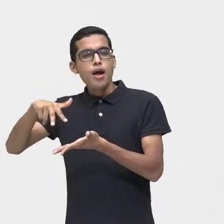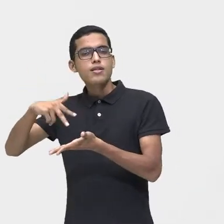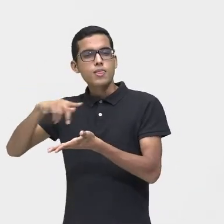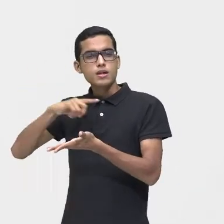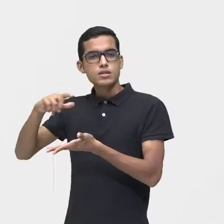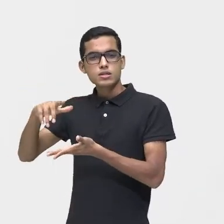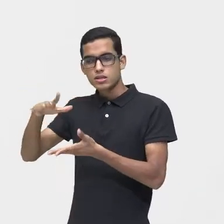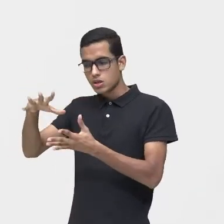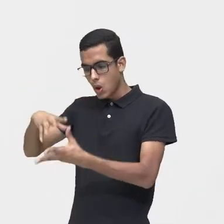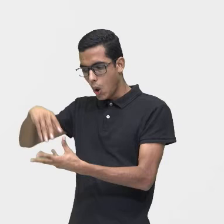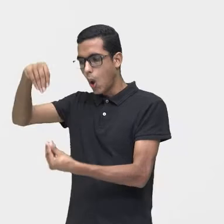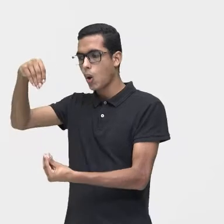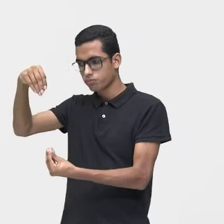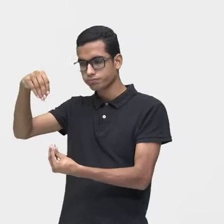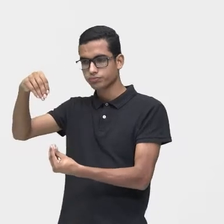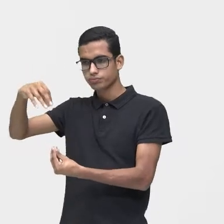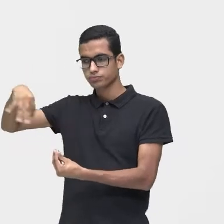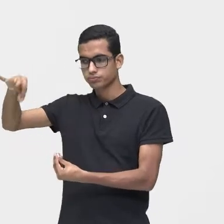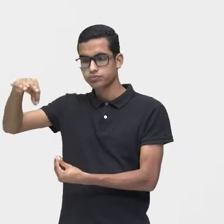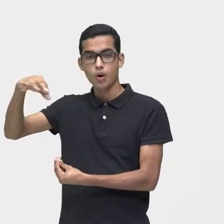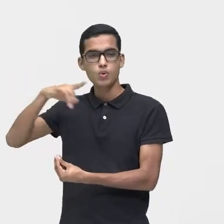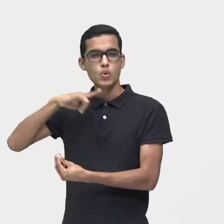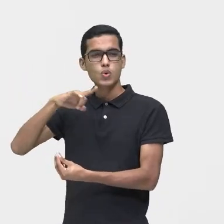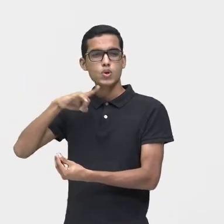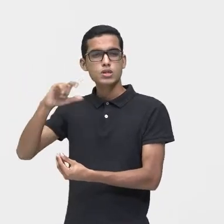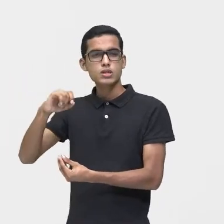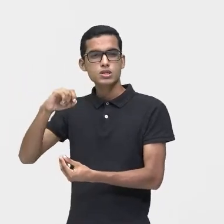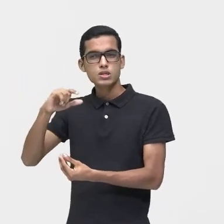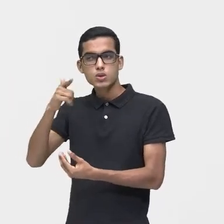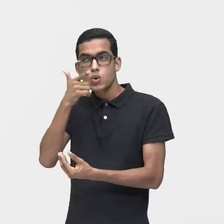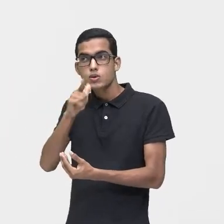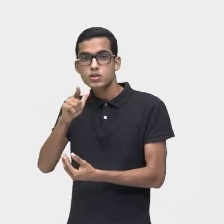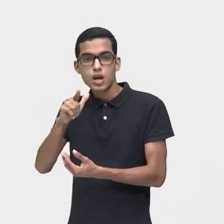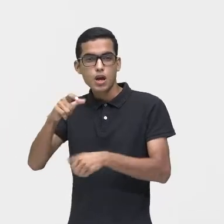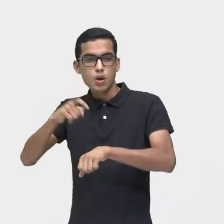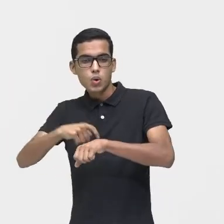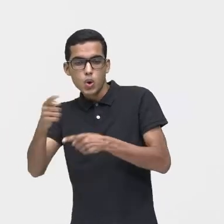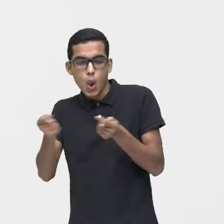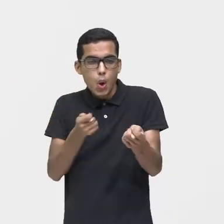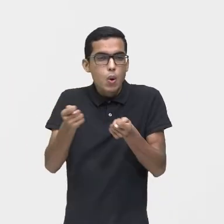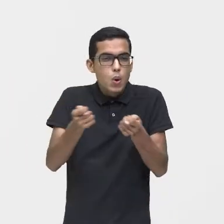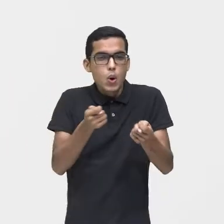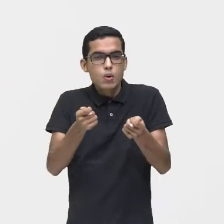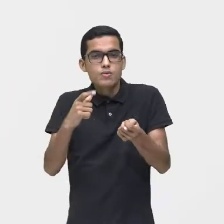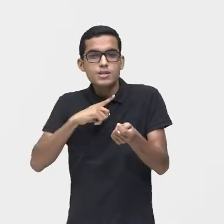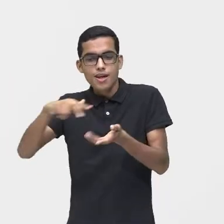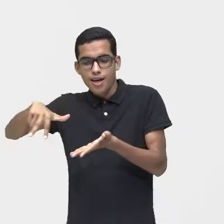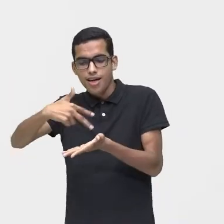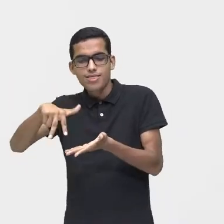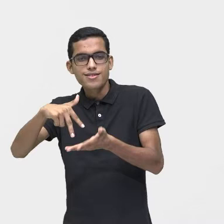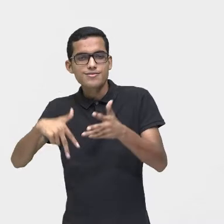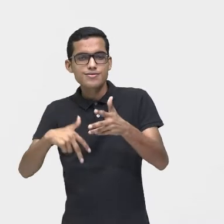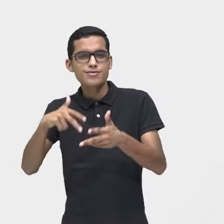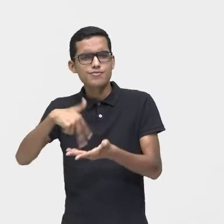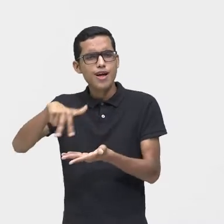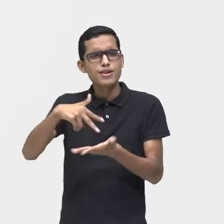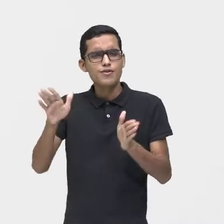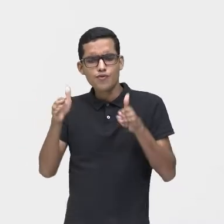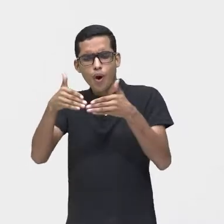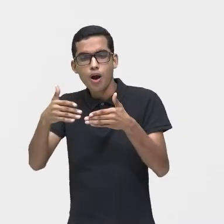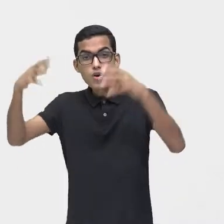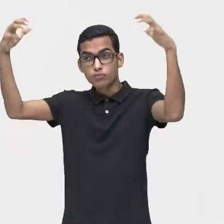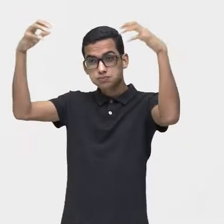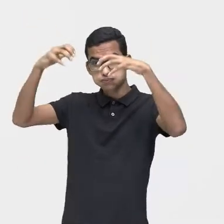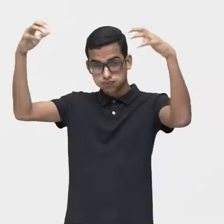secas e seu objetivo é trazer a chuva. Olha aí a dança da chuva que a gente estava falando. Diferente da maioria das danças indígenas,